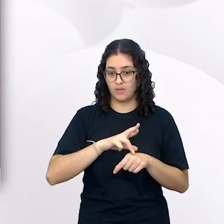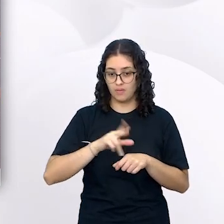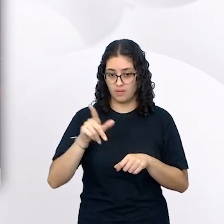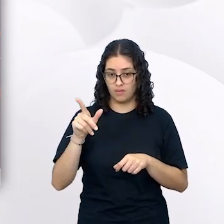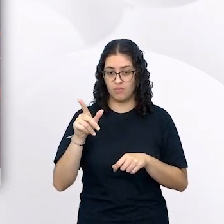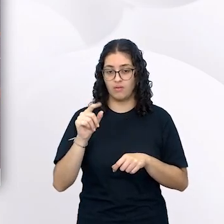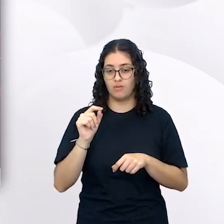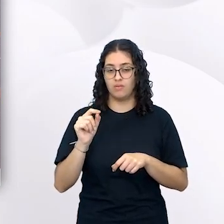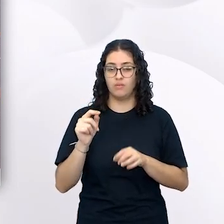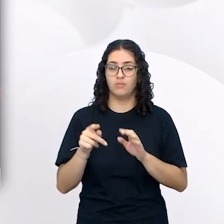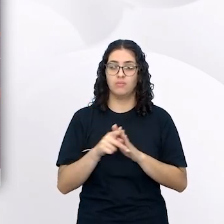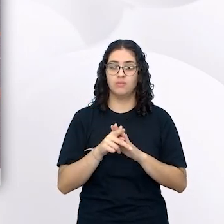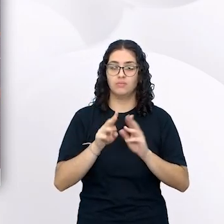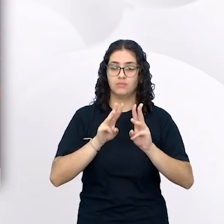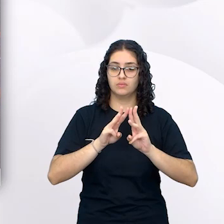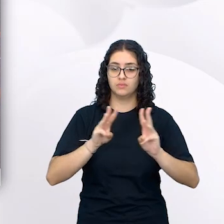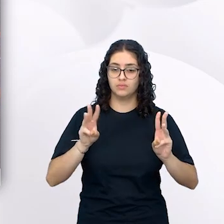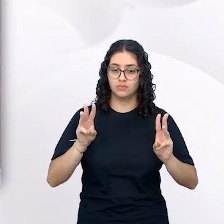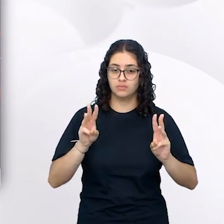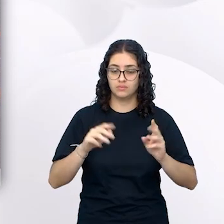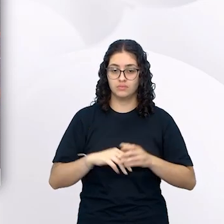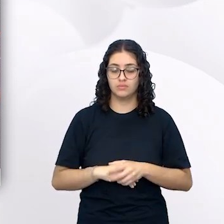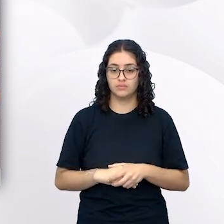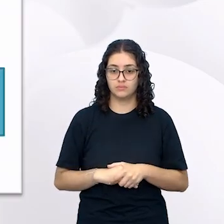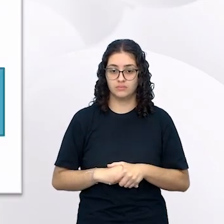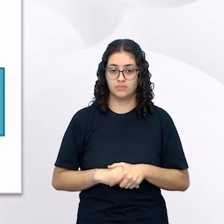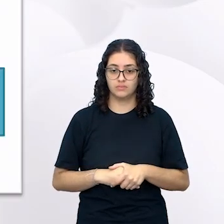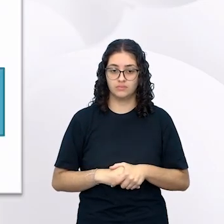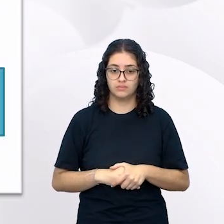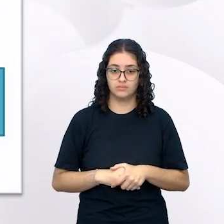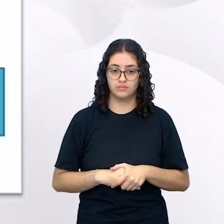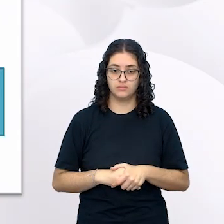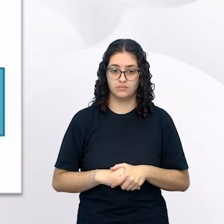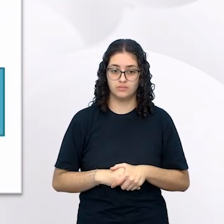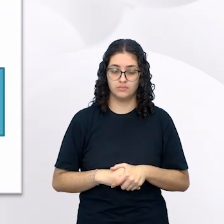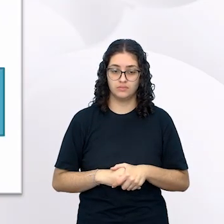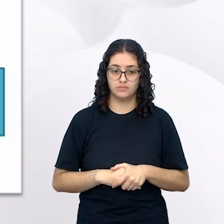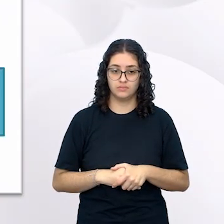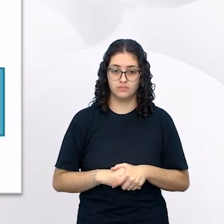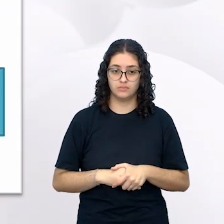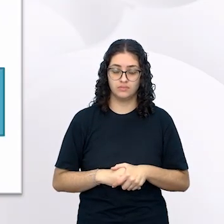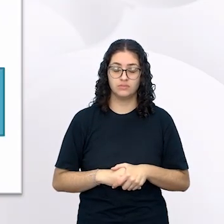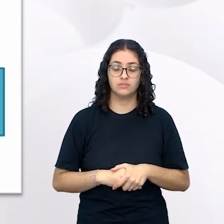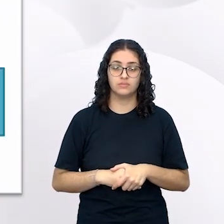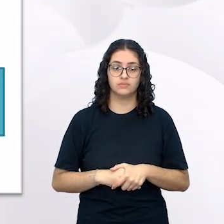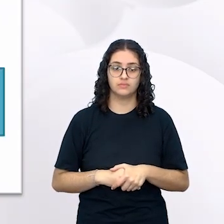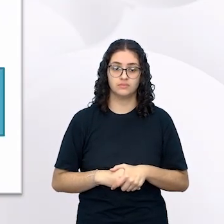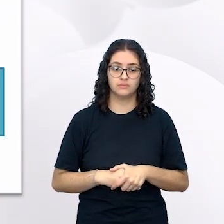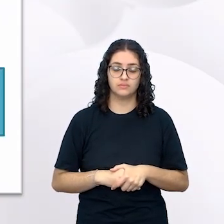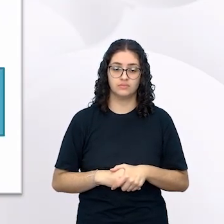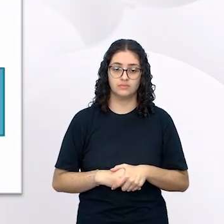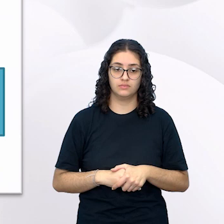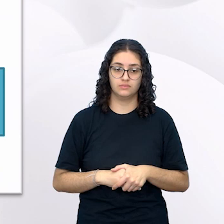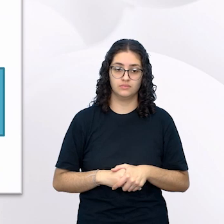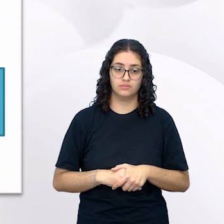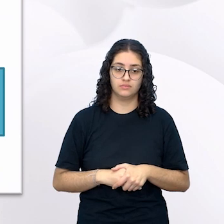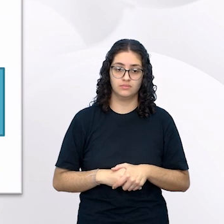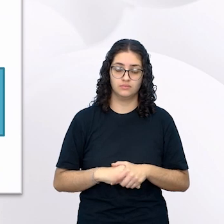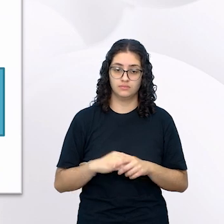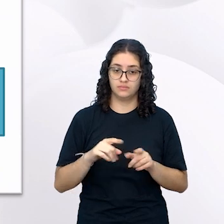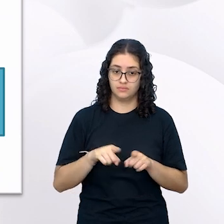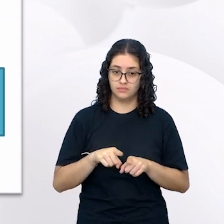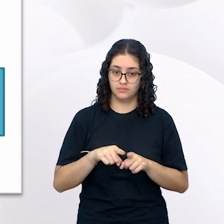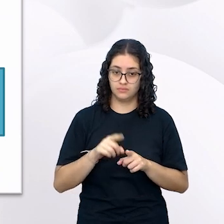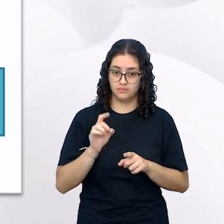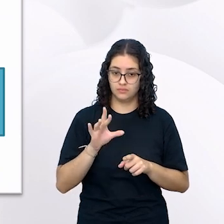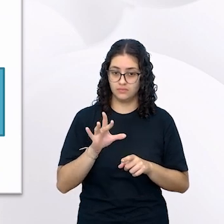é no acesso do site do NEM. Isso. Ok? Essa seria a segunda forma. E você só clicar, né? Você tem que descer